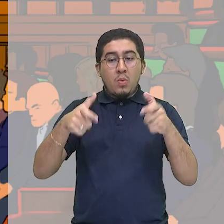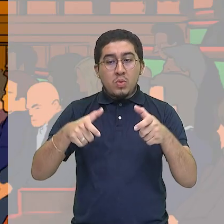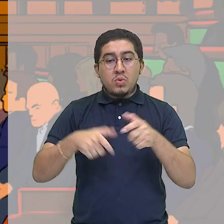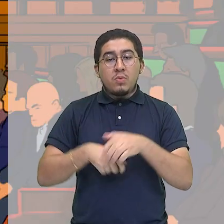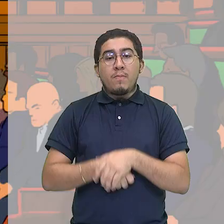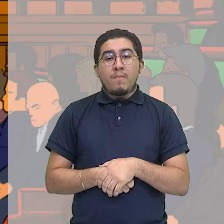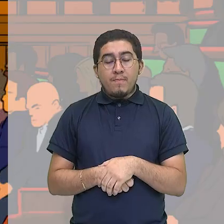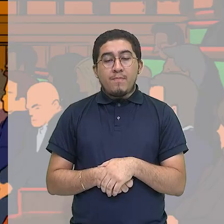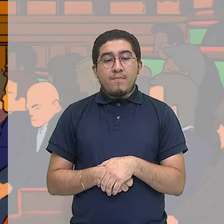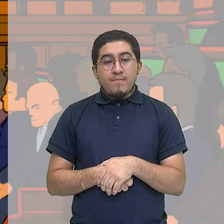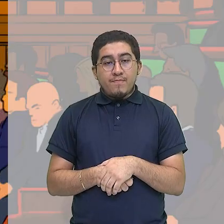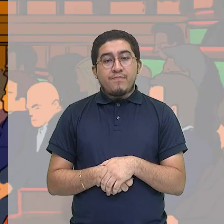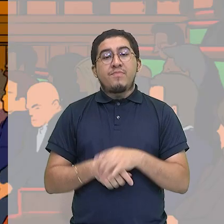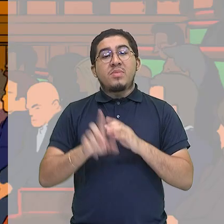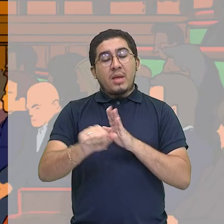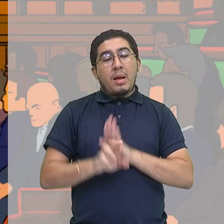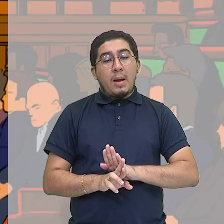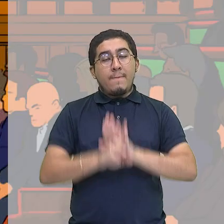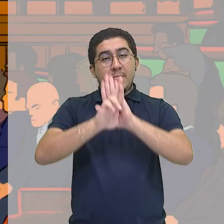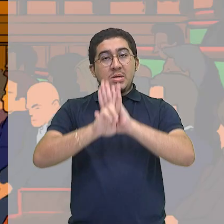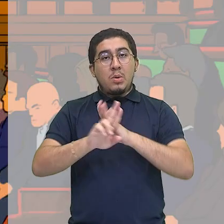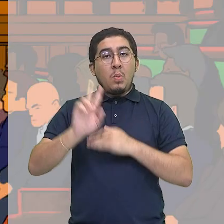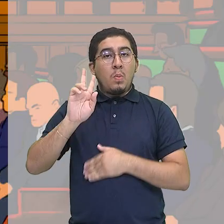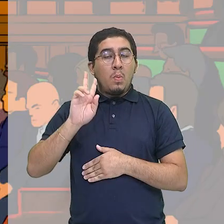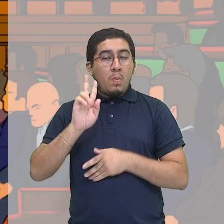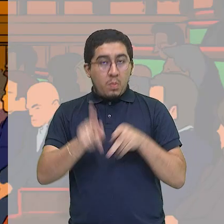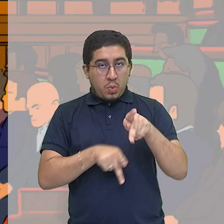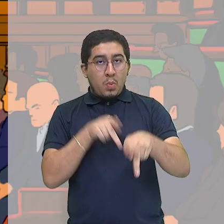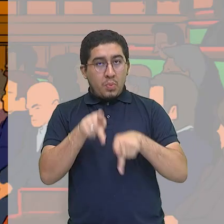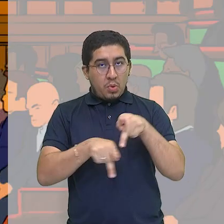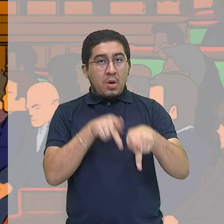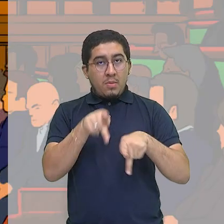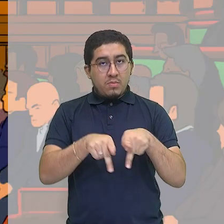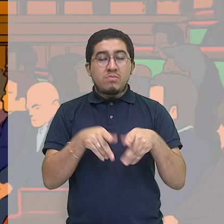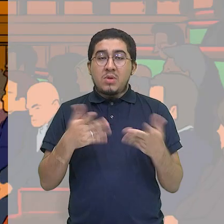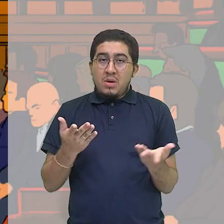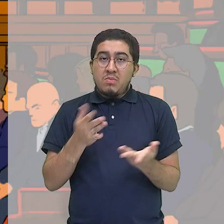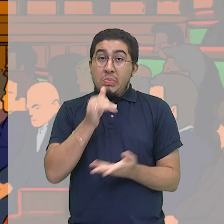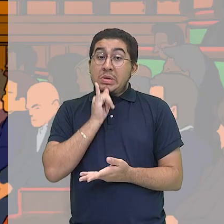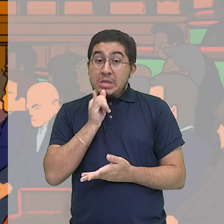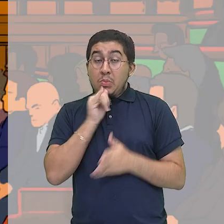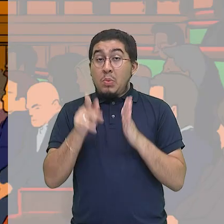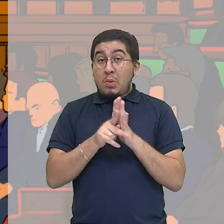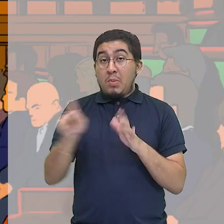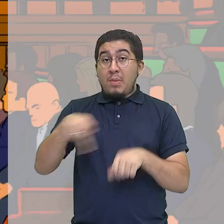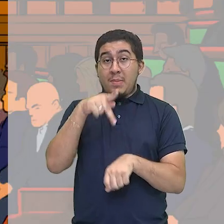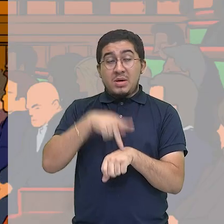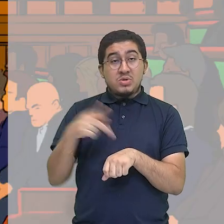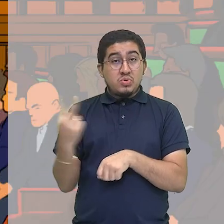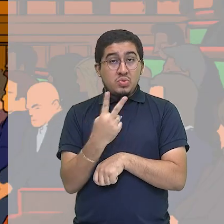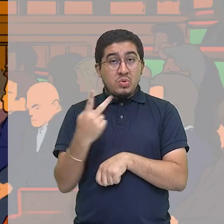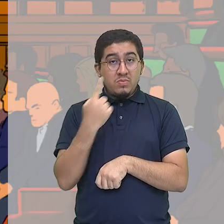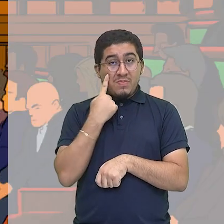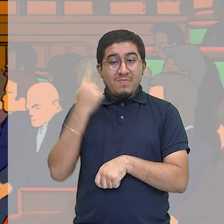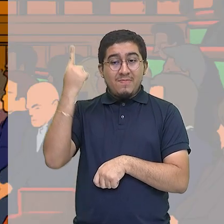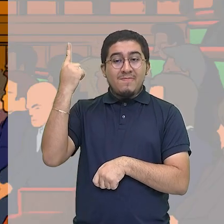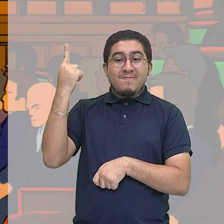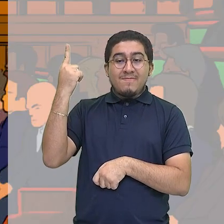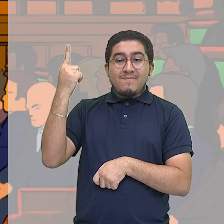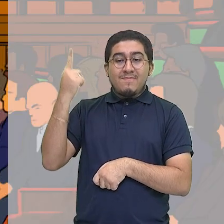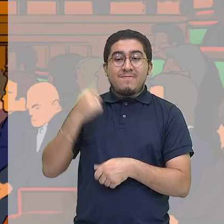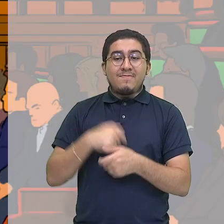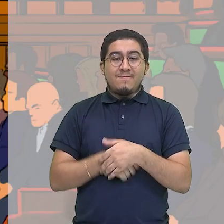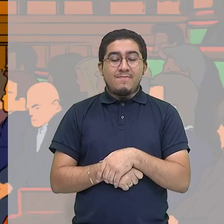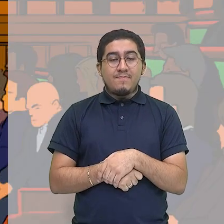com ênfase na representação popular. É o exemplo aqui do Reino Unido e do